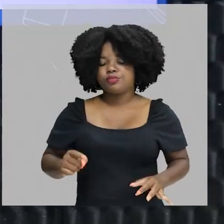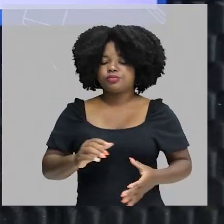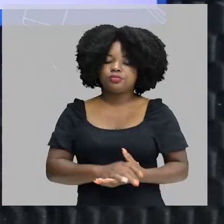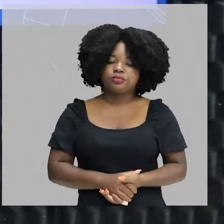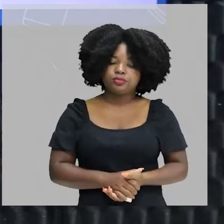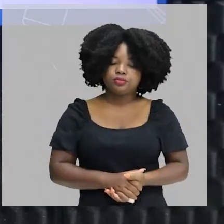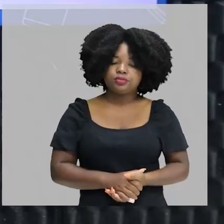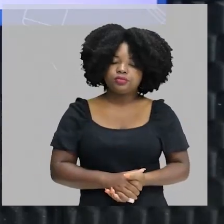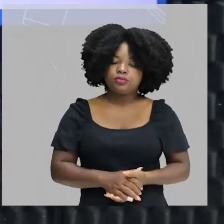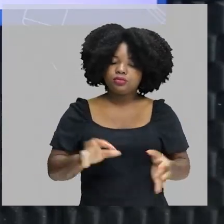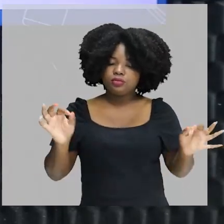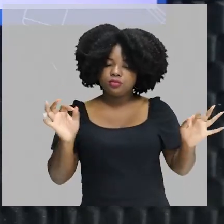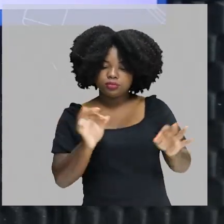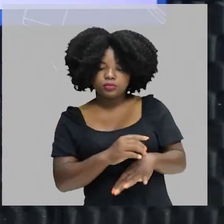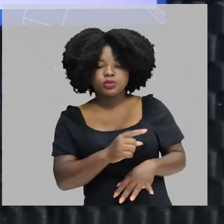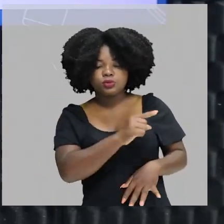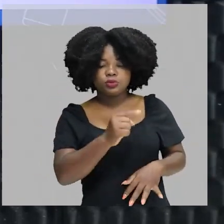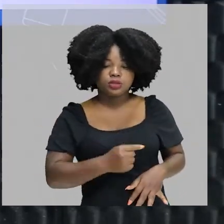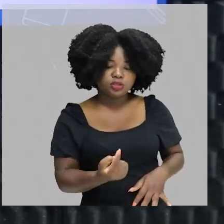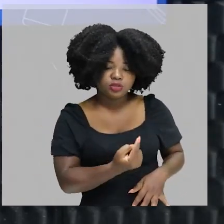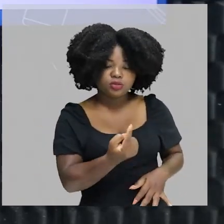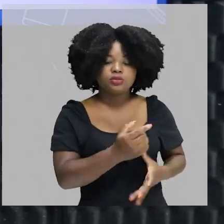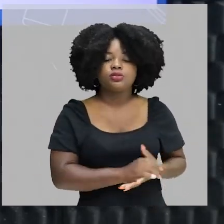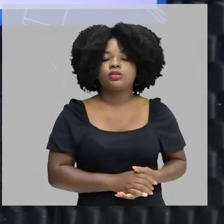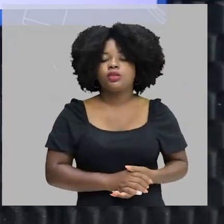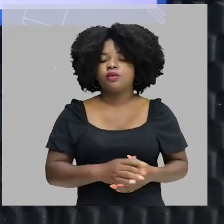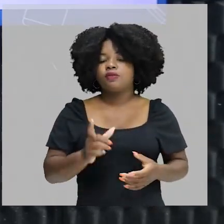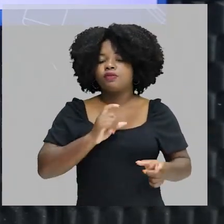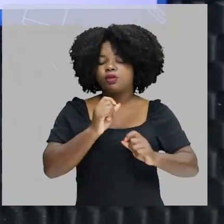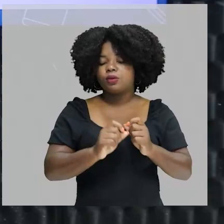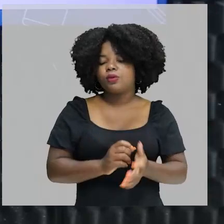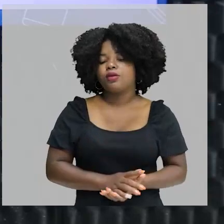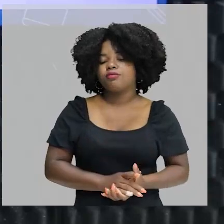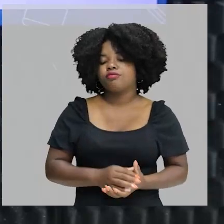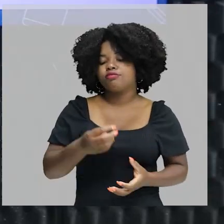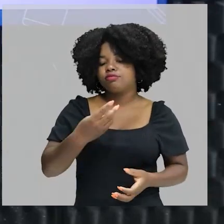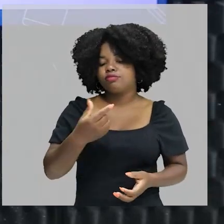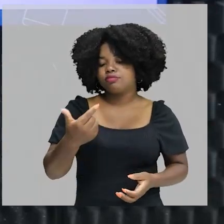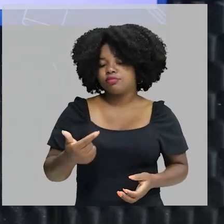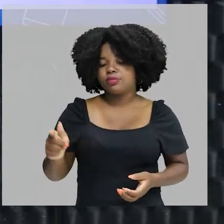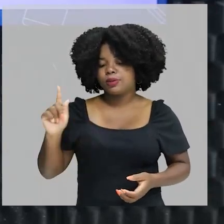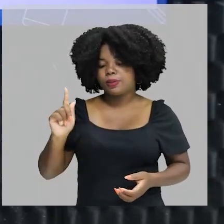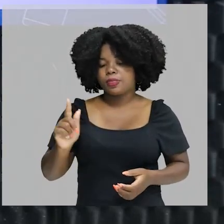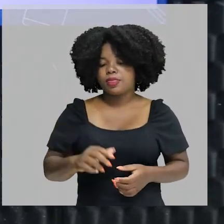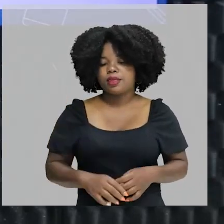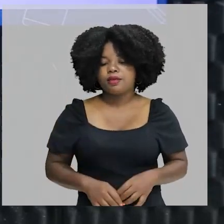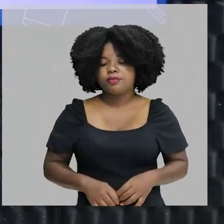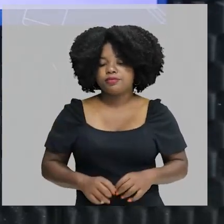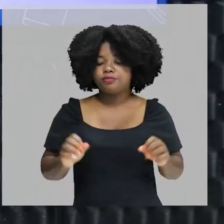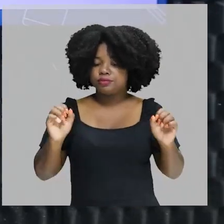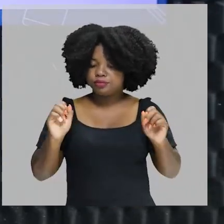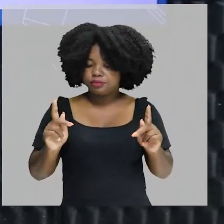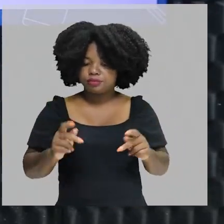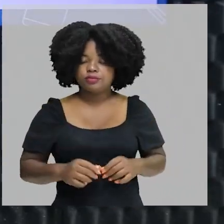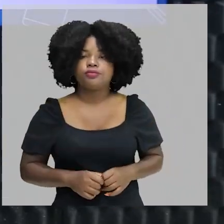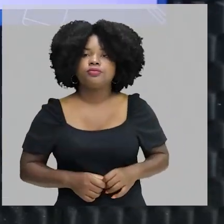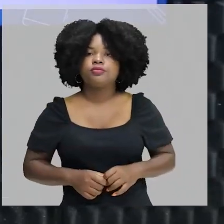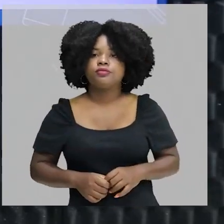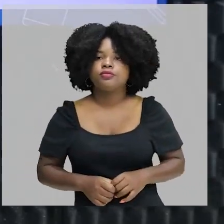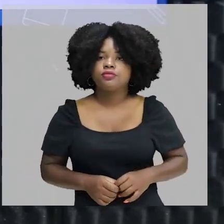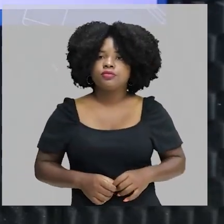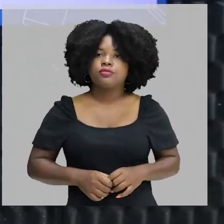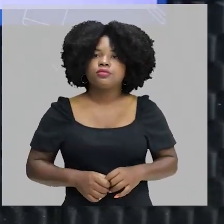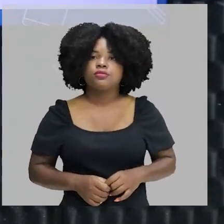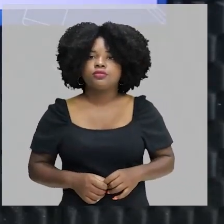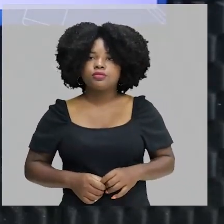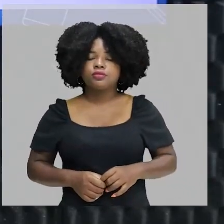extremo, isolando o Z, a incógnita Z, eu vou encontrar um valor de 32 gramas, certo? Então, é como